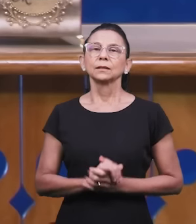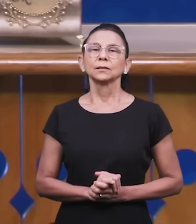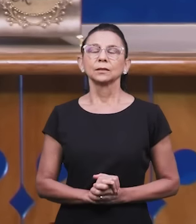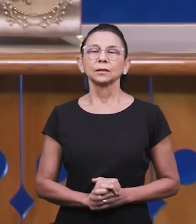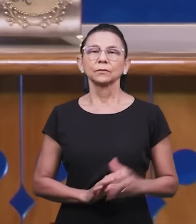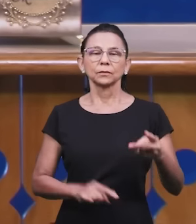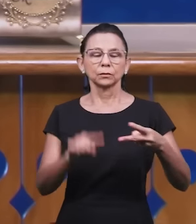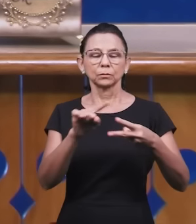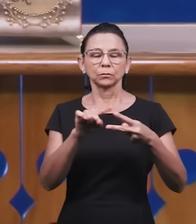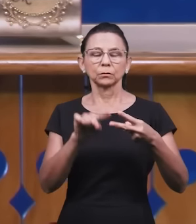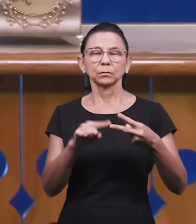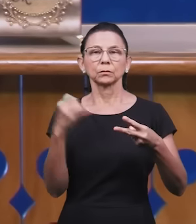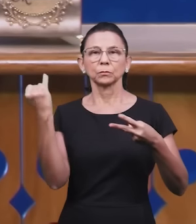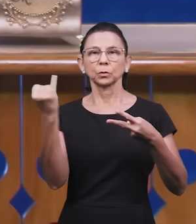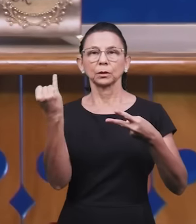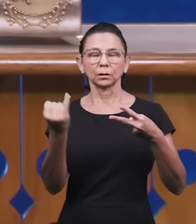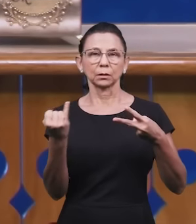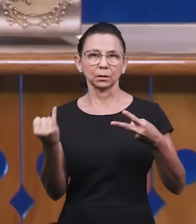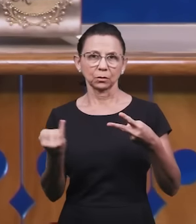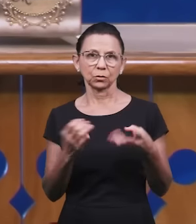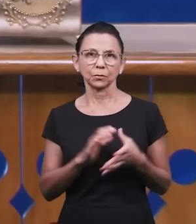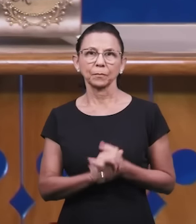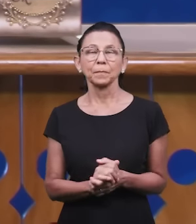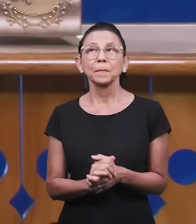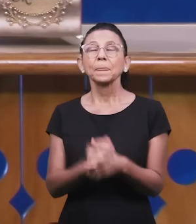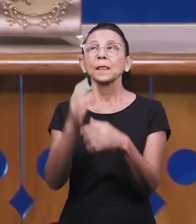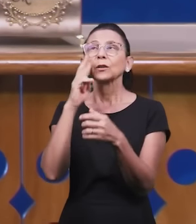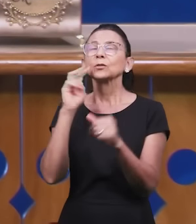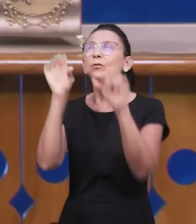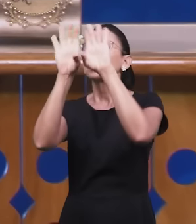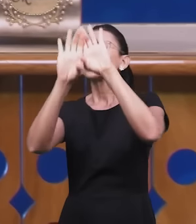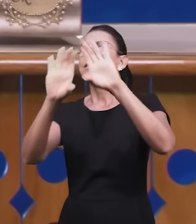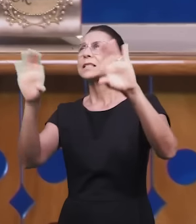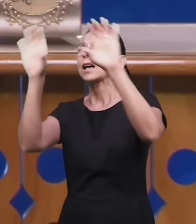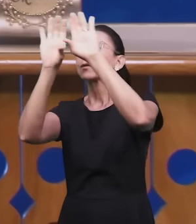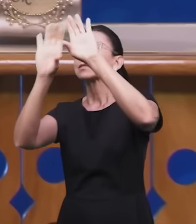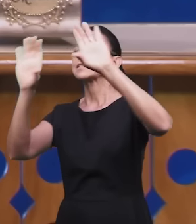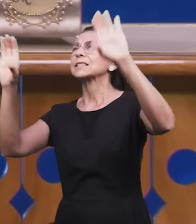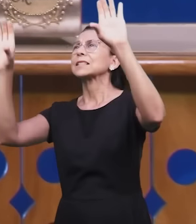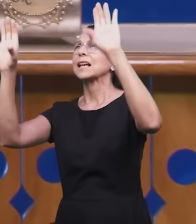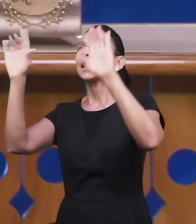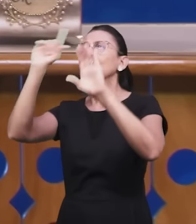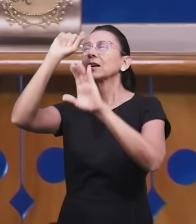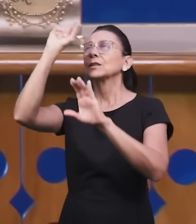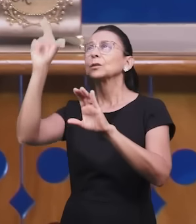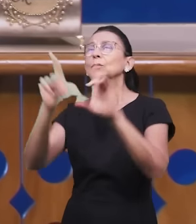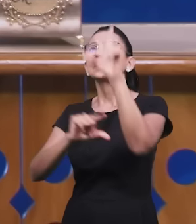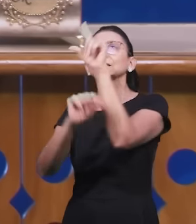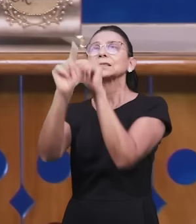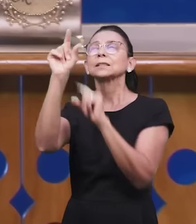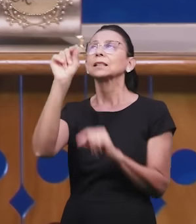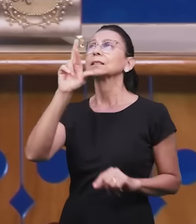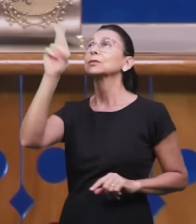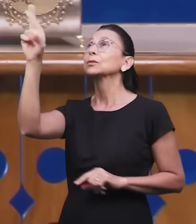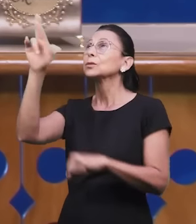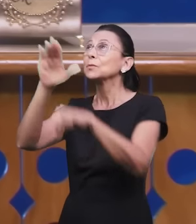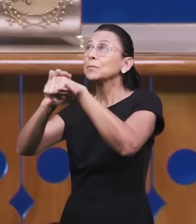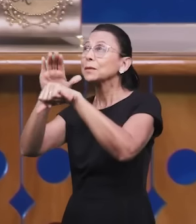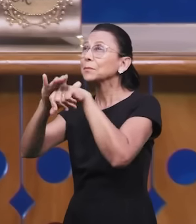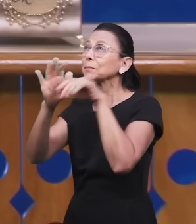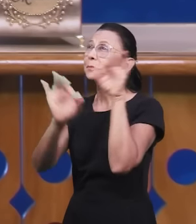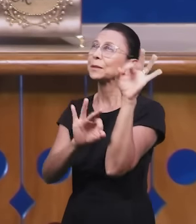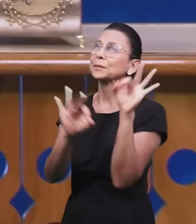a 2 pontos importantes para nós. Então ele diz assim: quando vejo os teus céus, obra dos teus dedos, a lua e as estrelas que tu preparaste. Ele está